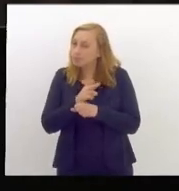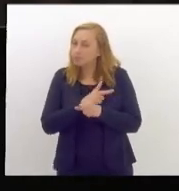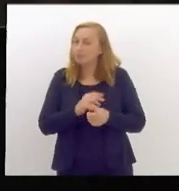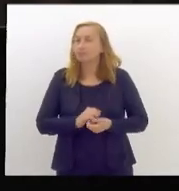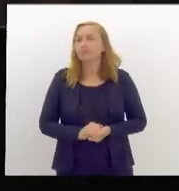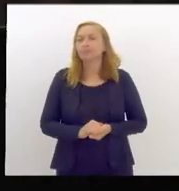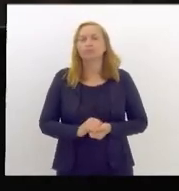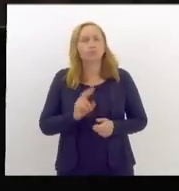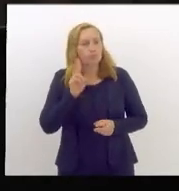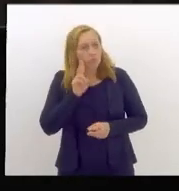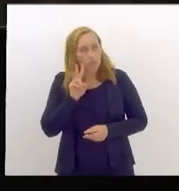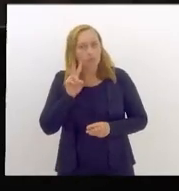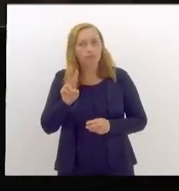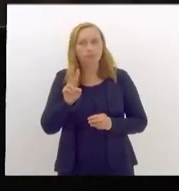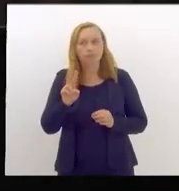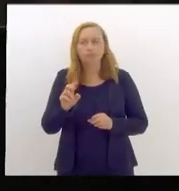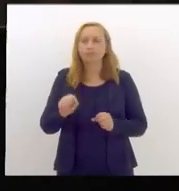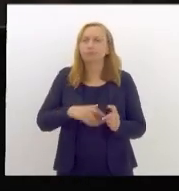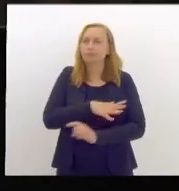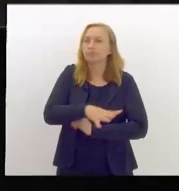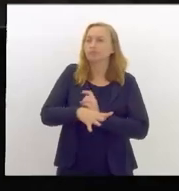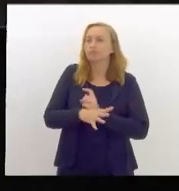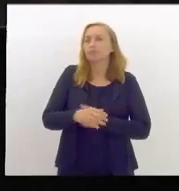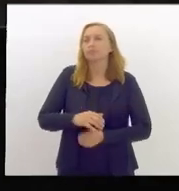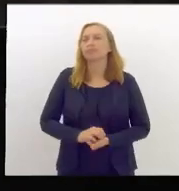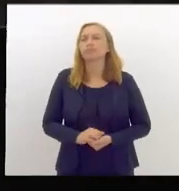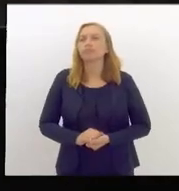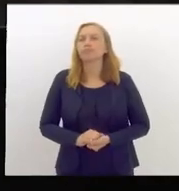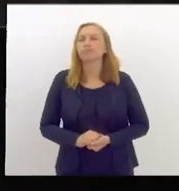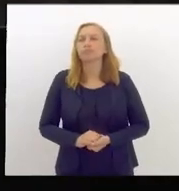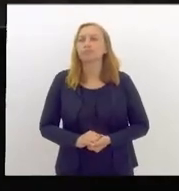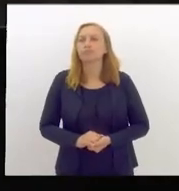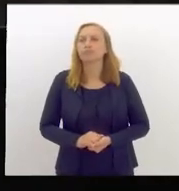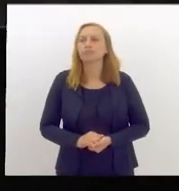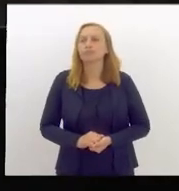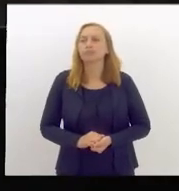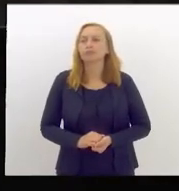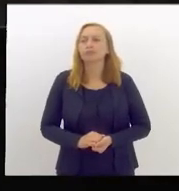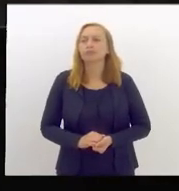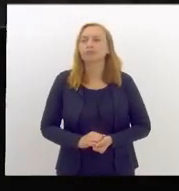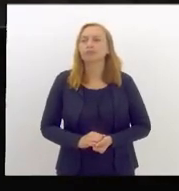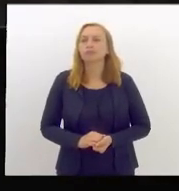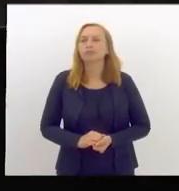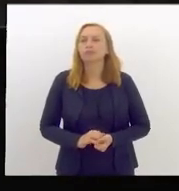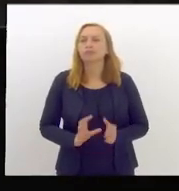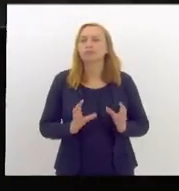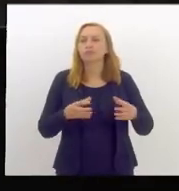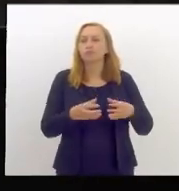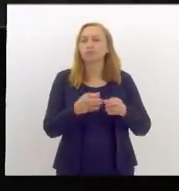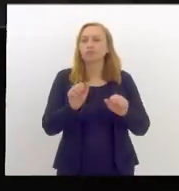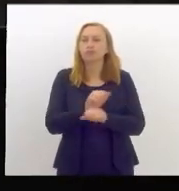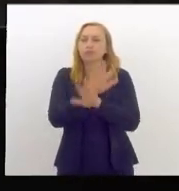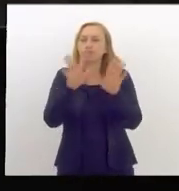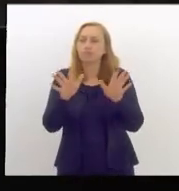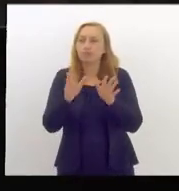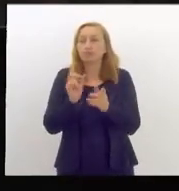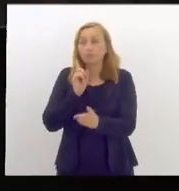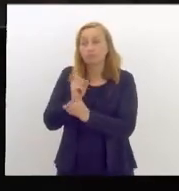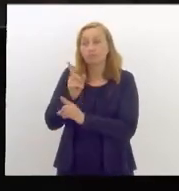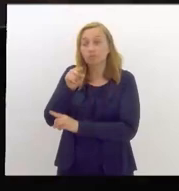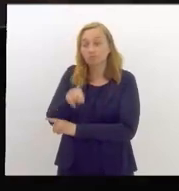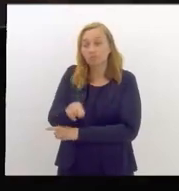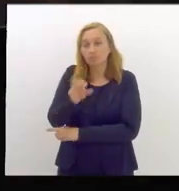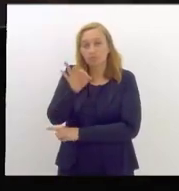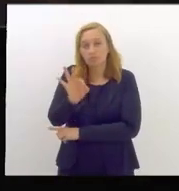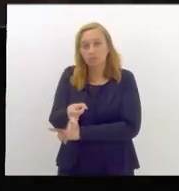o olhar da sociedade civil sobretudo dos órgãos de transparência e encontrei aqui